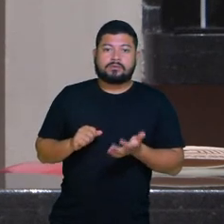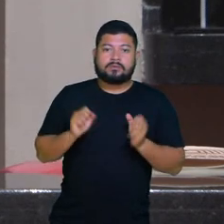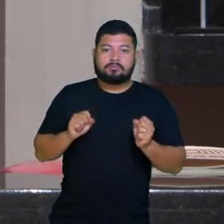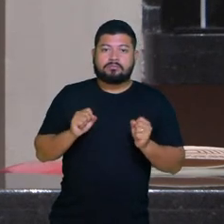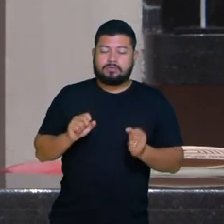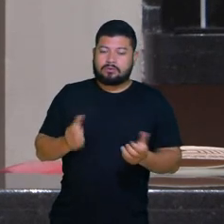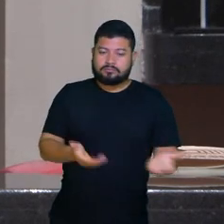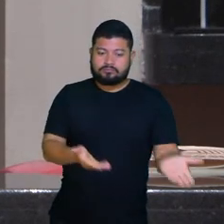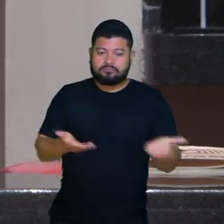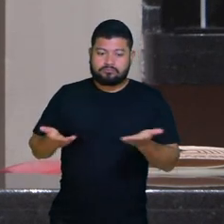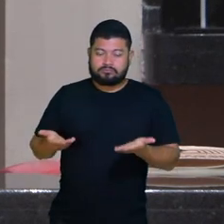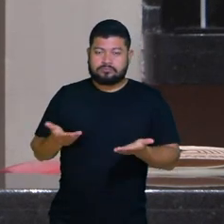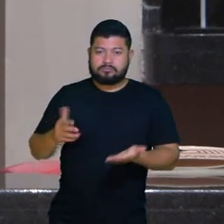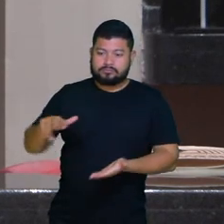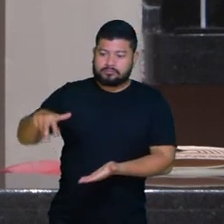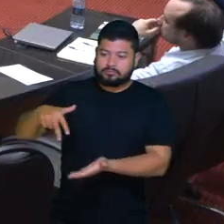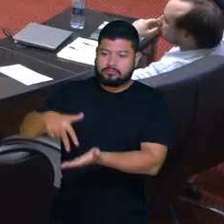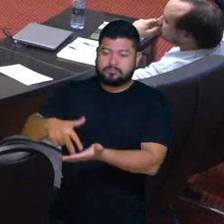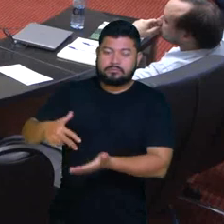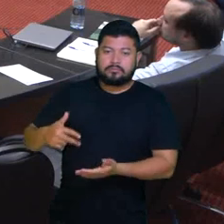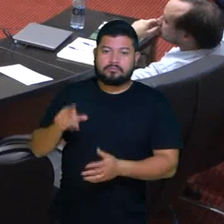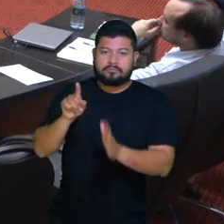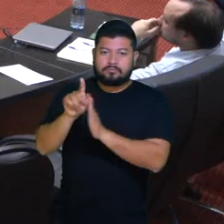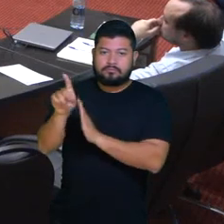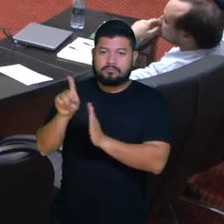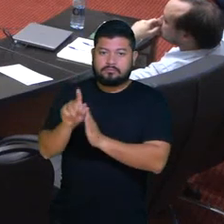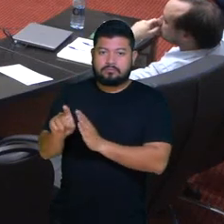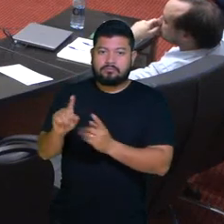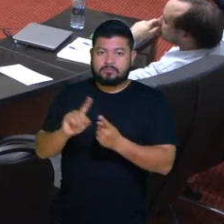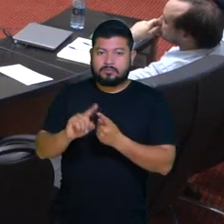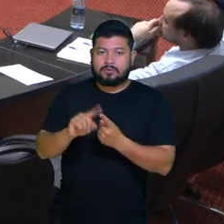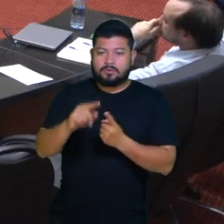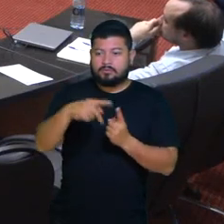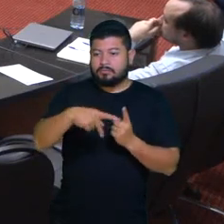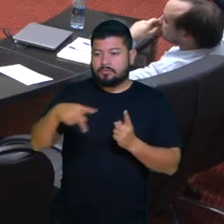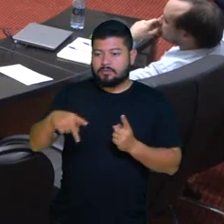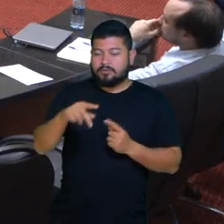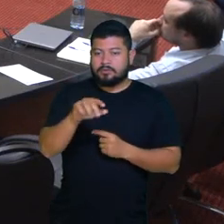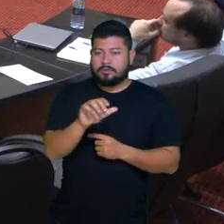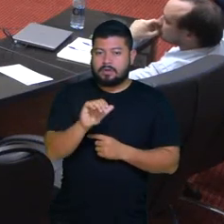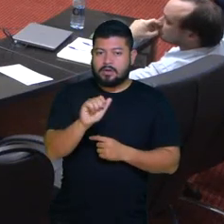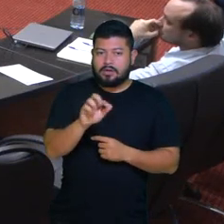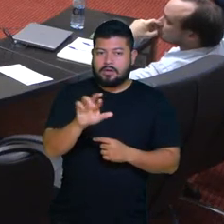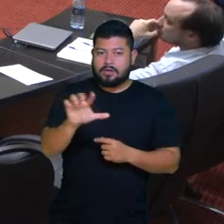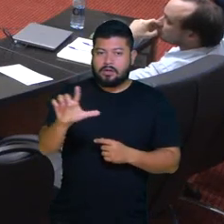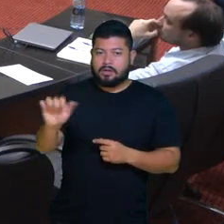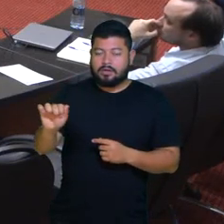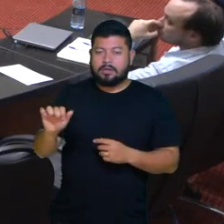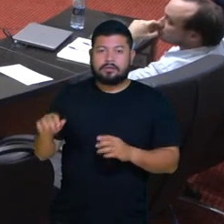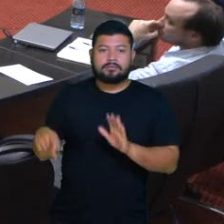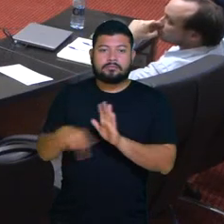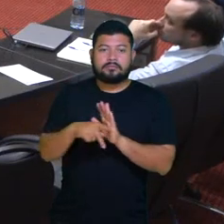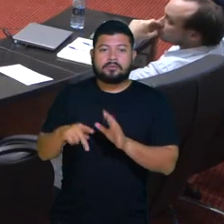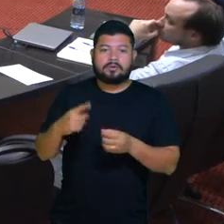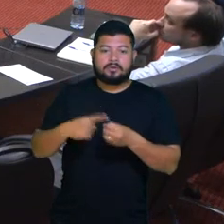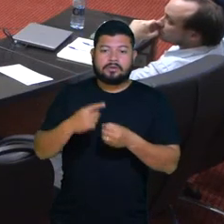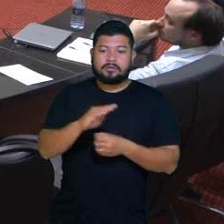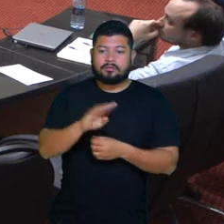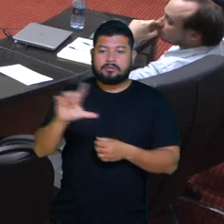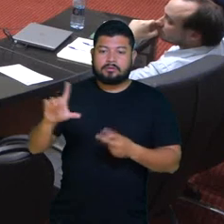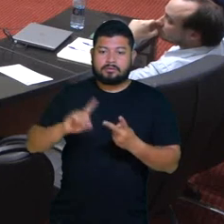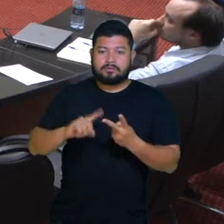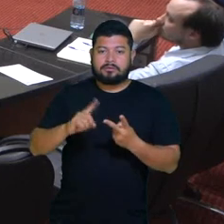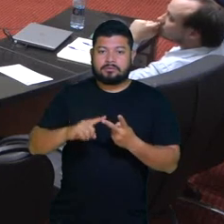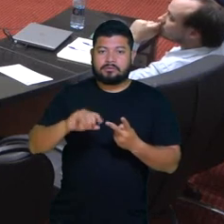cá eu vou chamar as duas para adiantar o tempo a professora Carla de Blumenau professora Carla e depois o professor